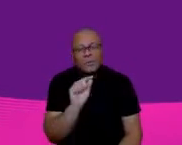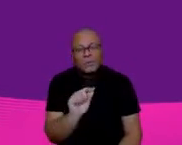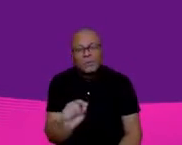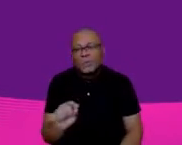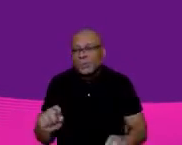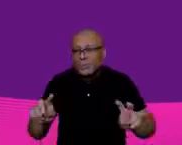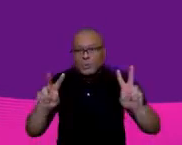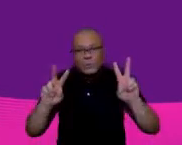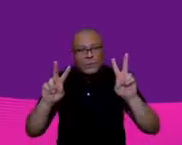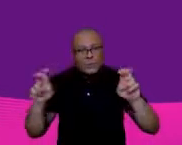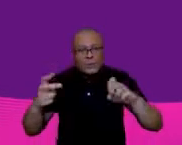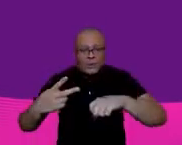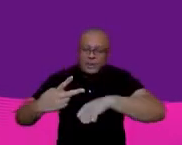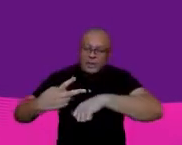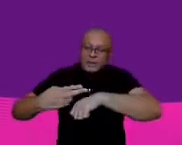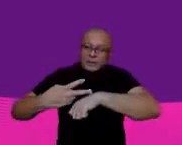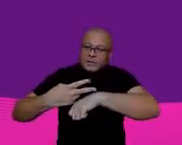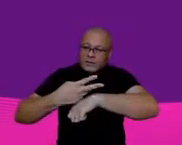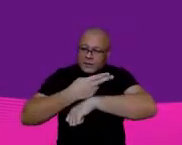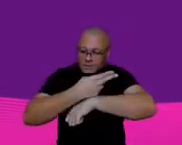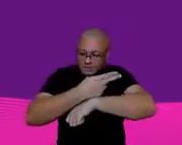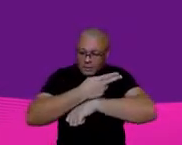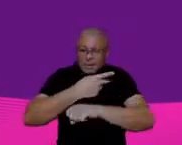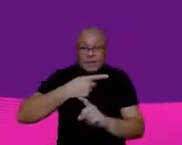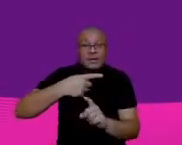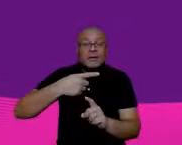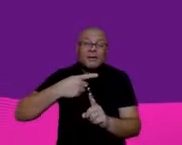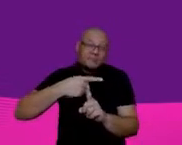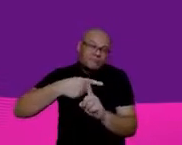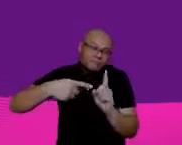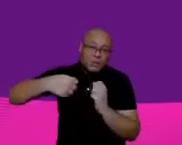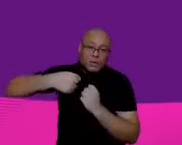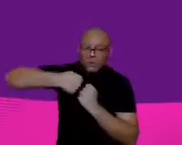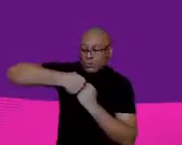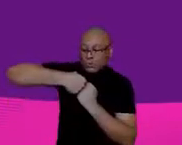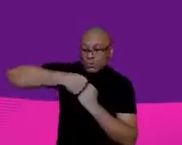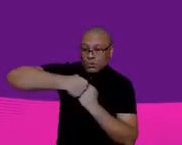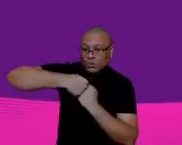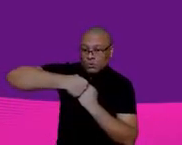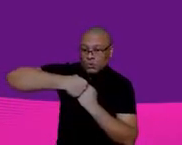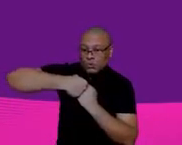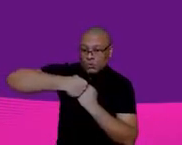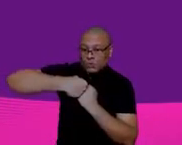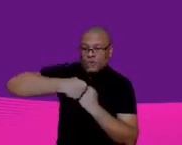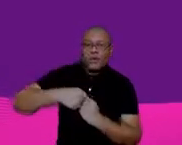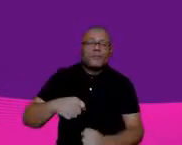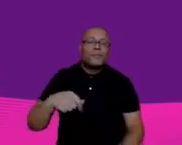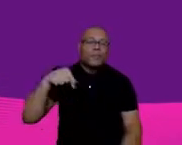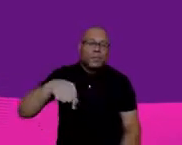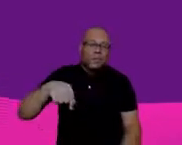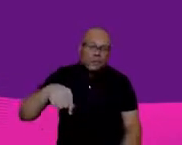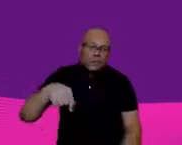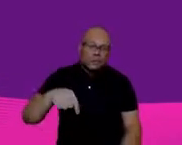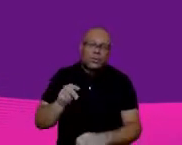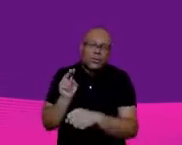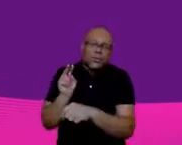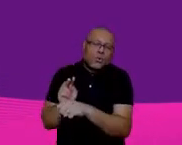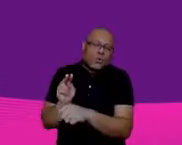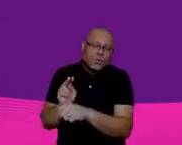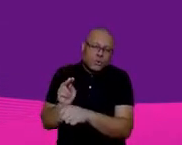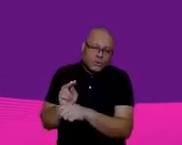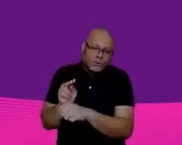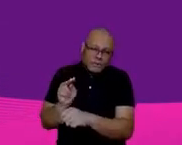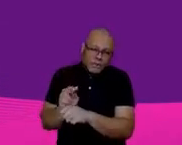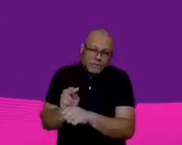cirurgia parcial de joelho. O contínuo de cuidado se dá porque nós